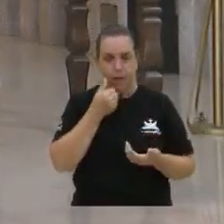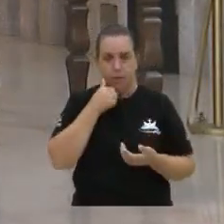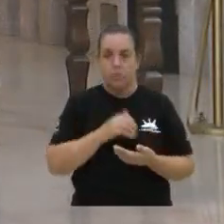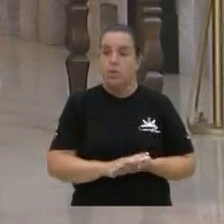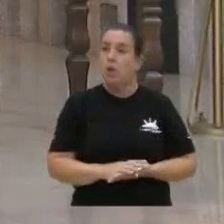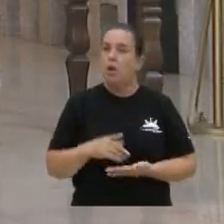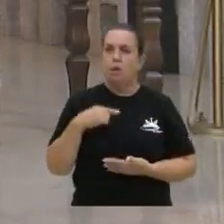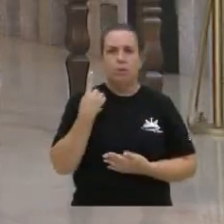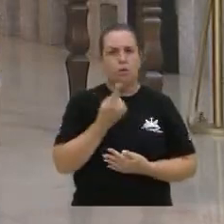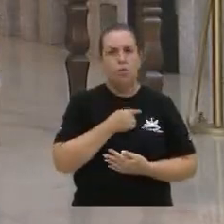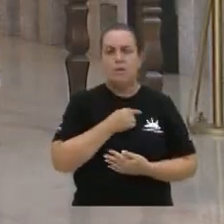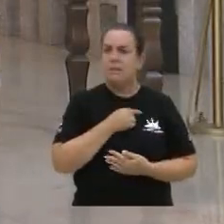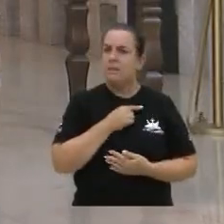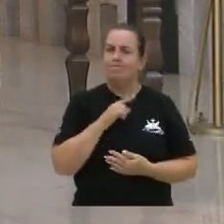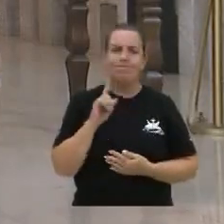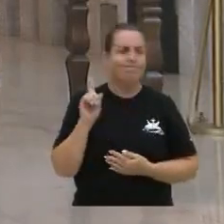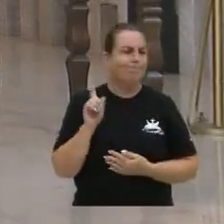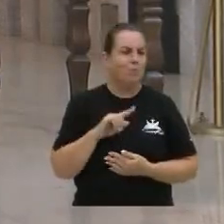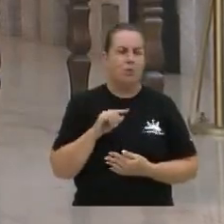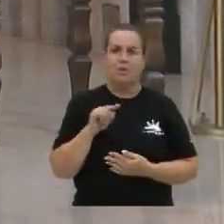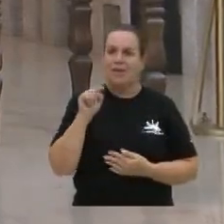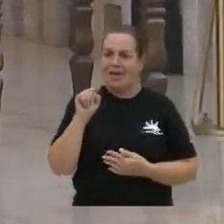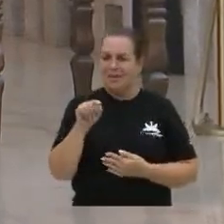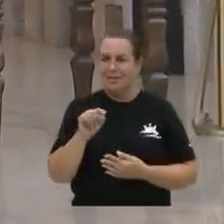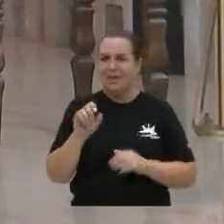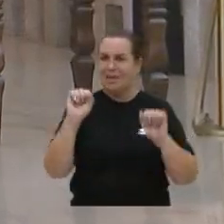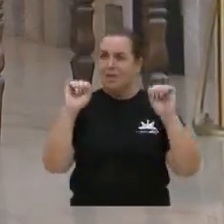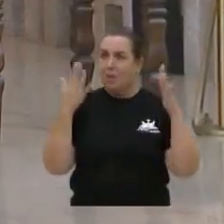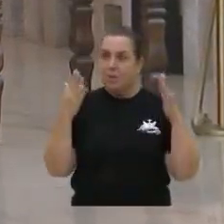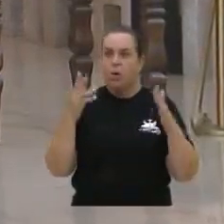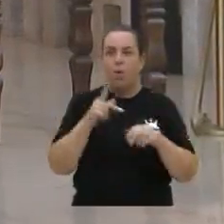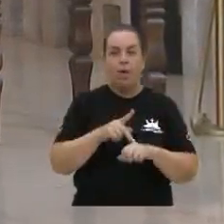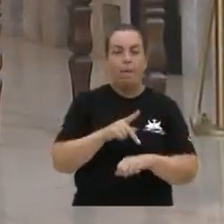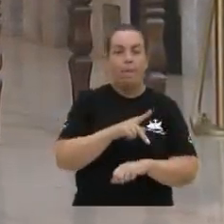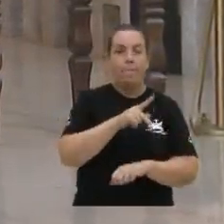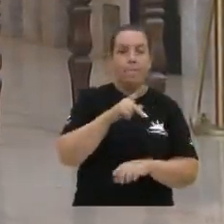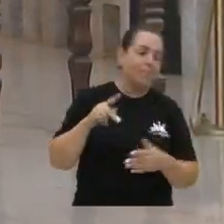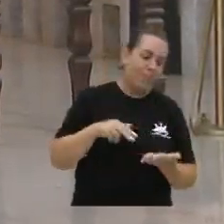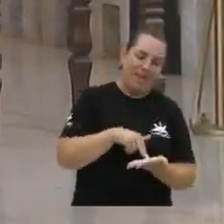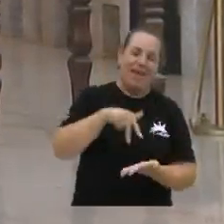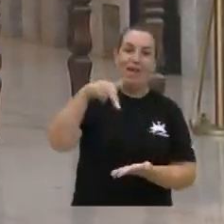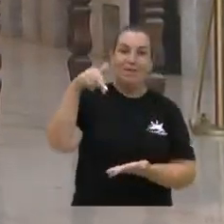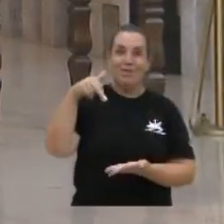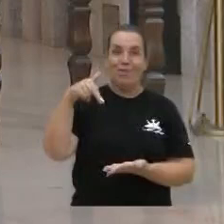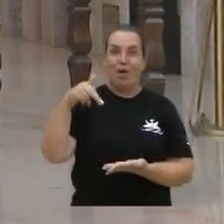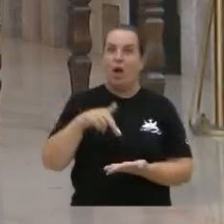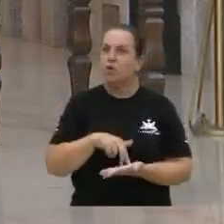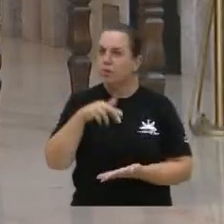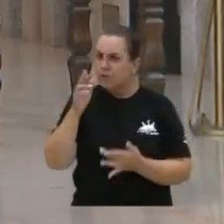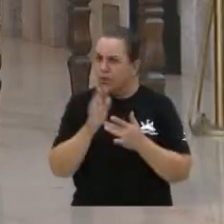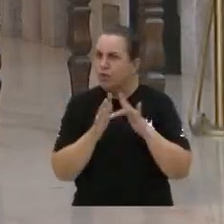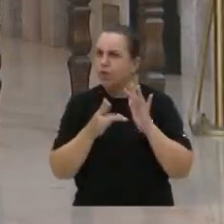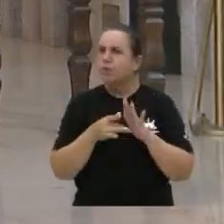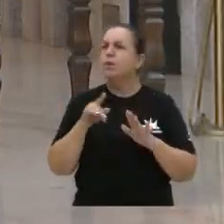fez tão importante celebrar a Páscoa, porque, como sabemos, a cada